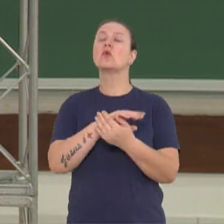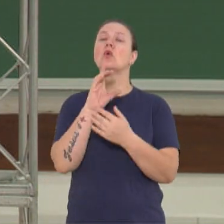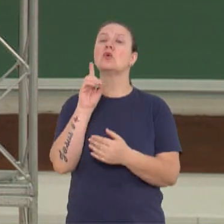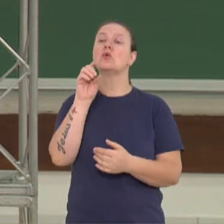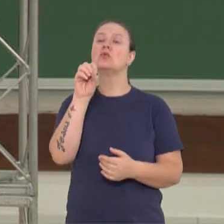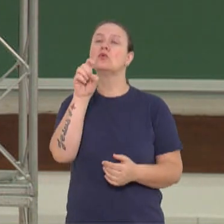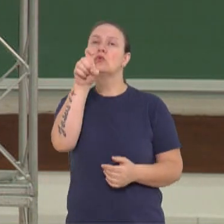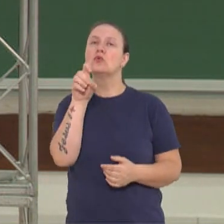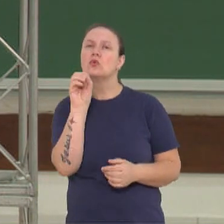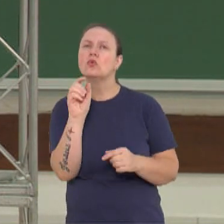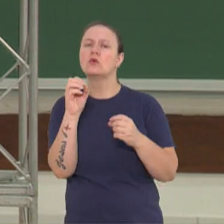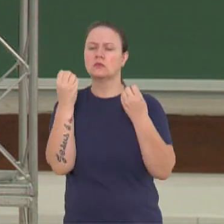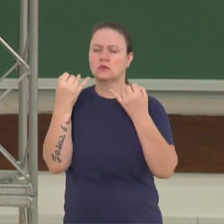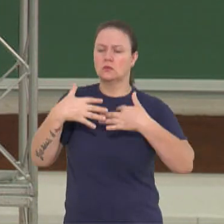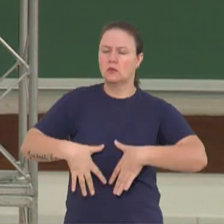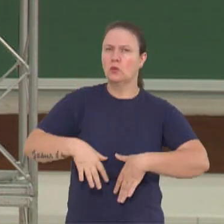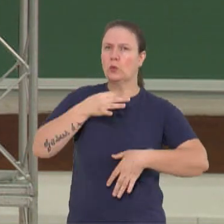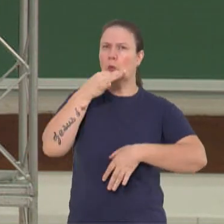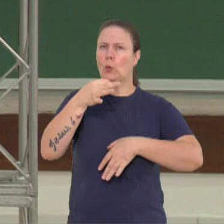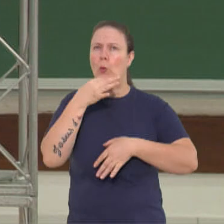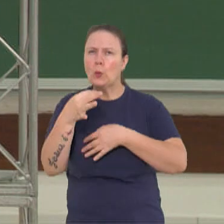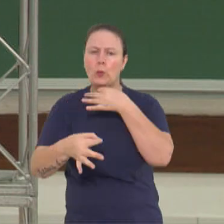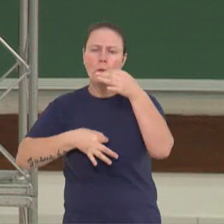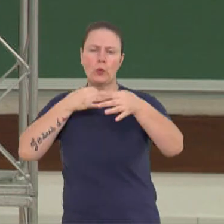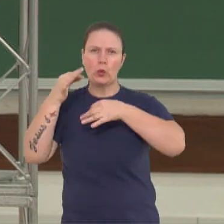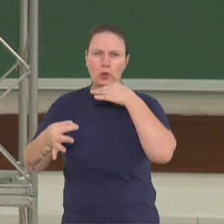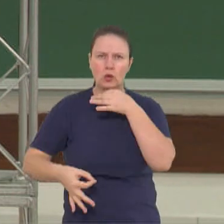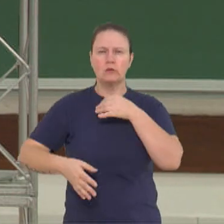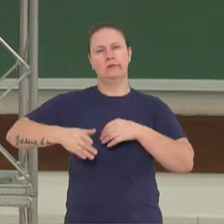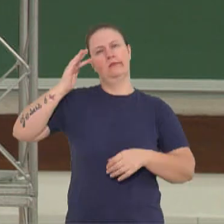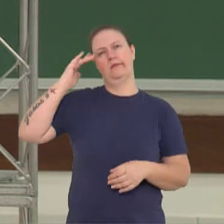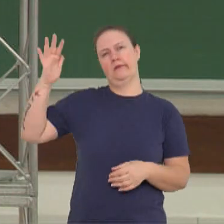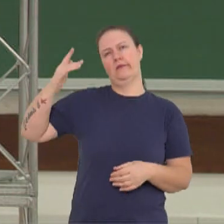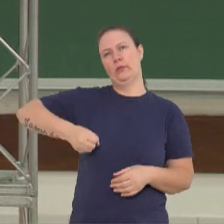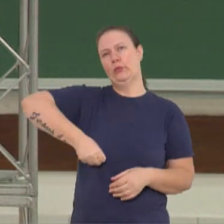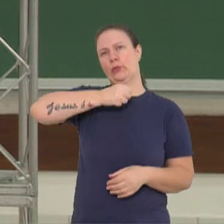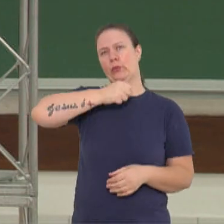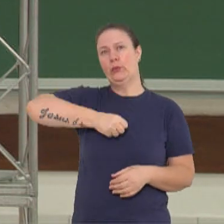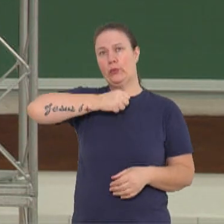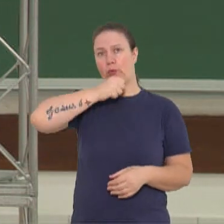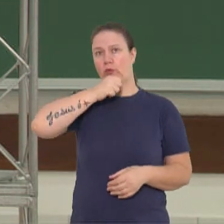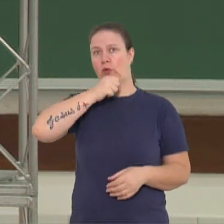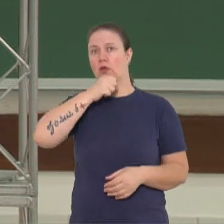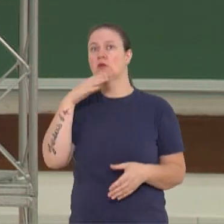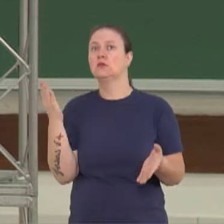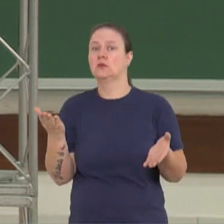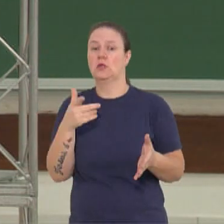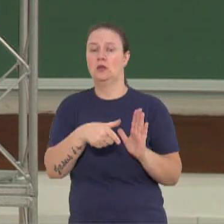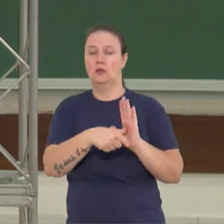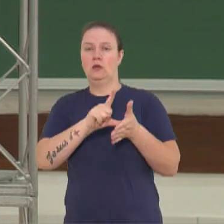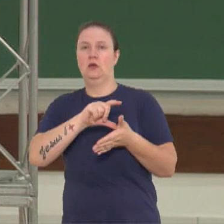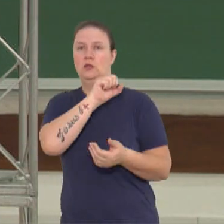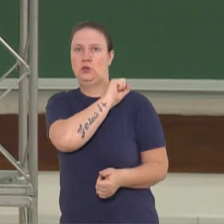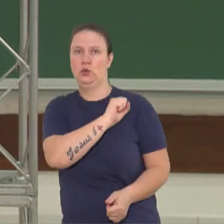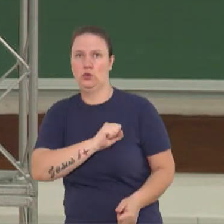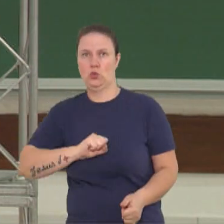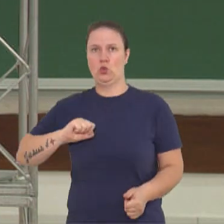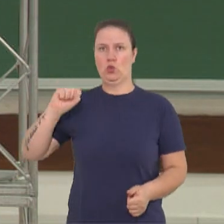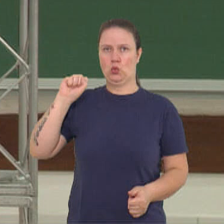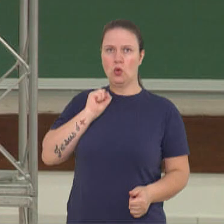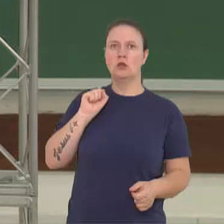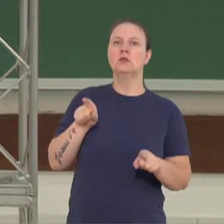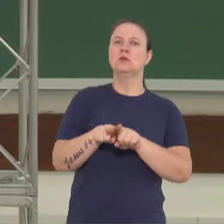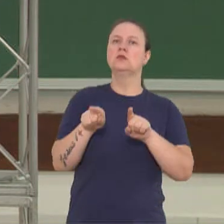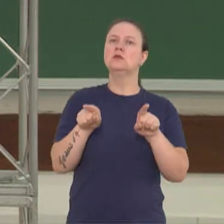são explicações ou opiniões dos filósofos da antiguidade sobre os filósofos pré-socráticos. Então todo filósofo pré-socrático vai